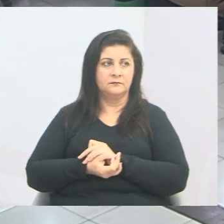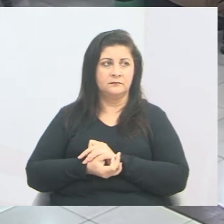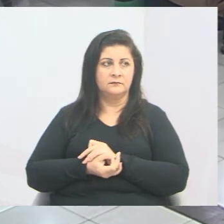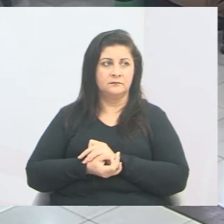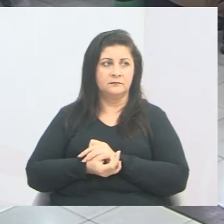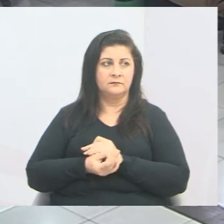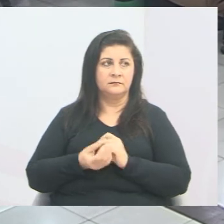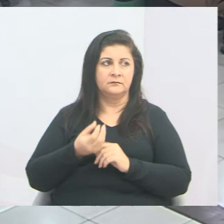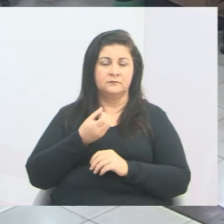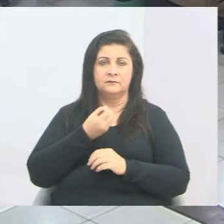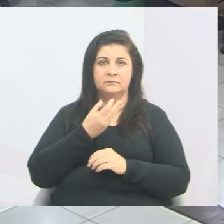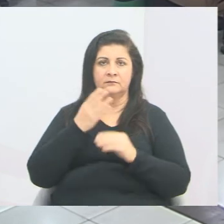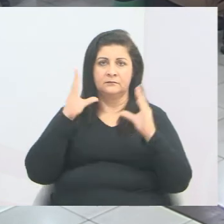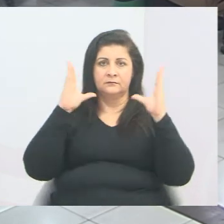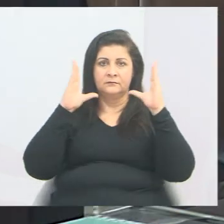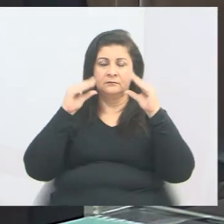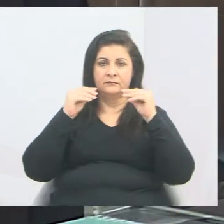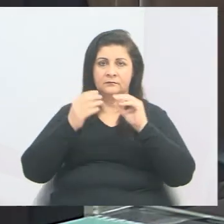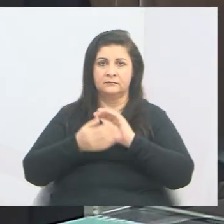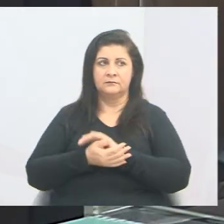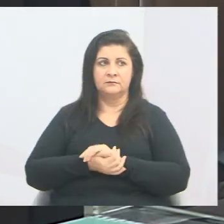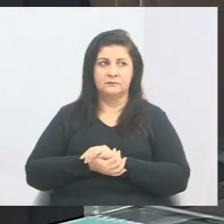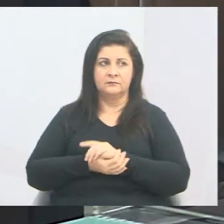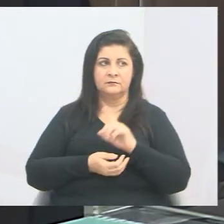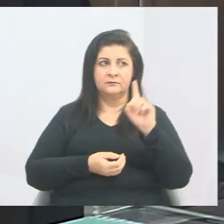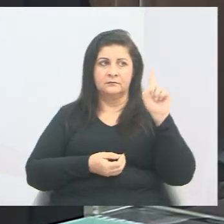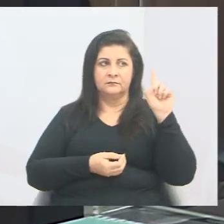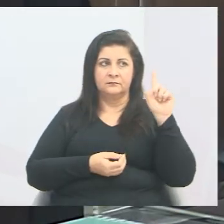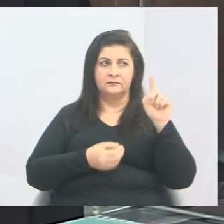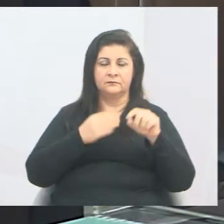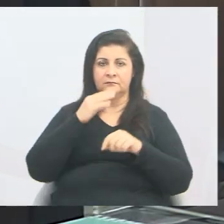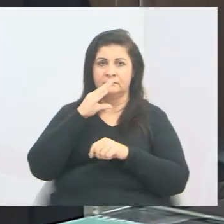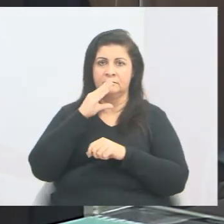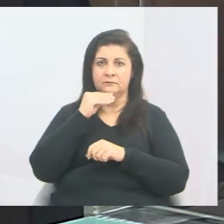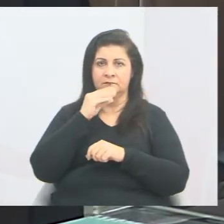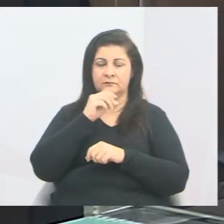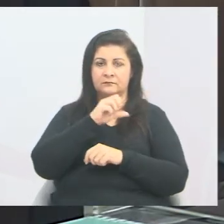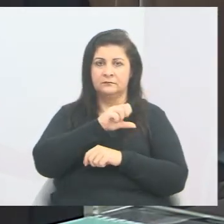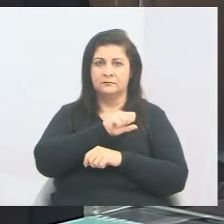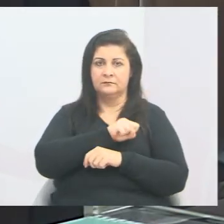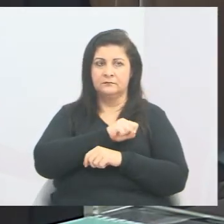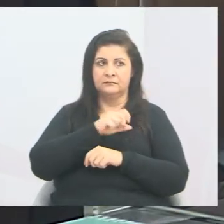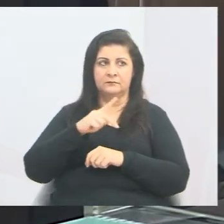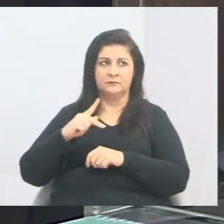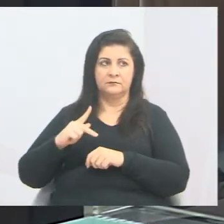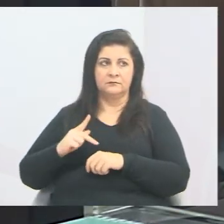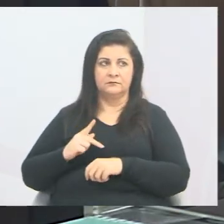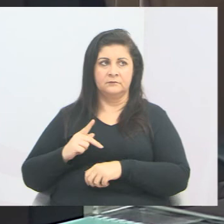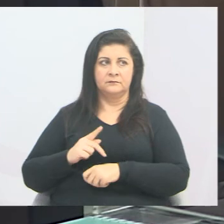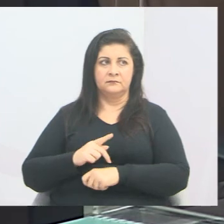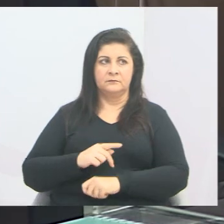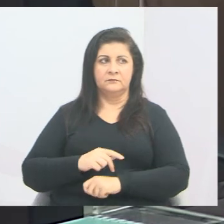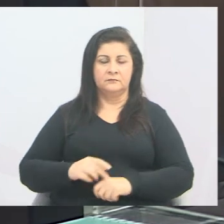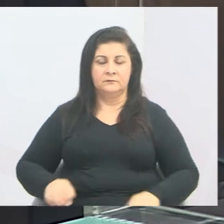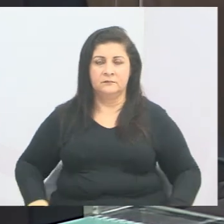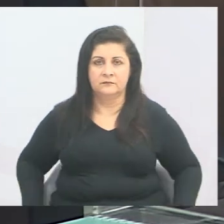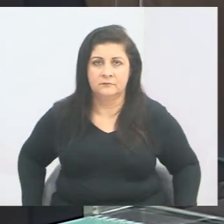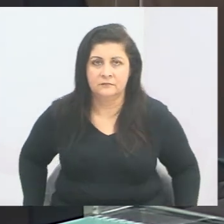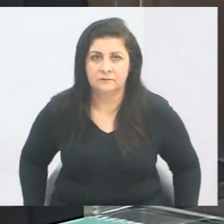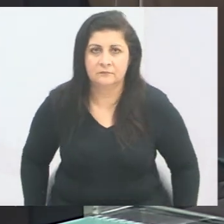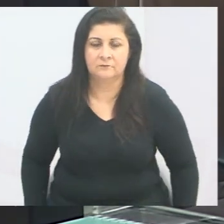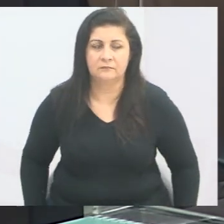Boa noite a todos. Eu, como funcionário público, no meu caso específico, né,